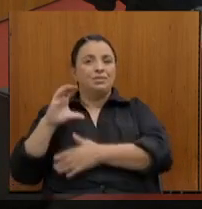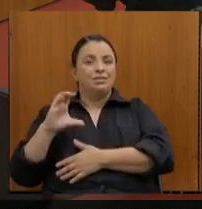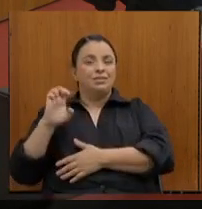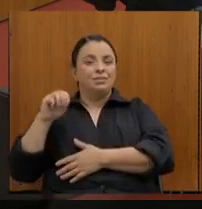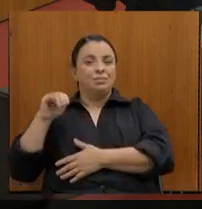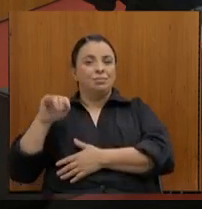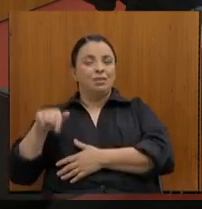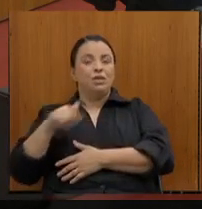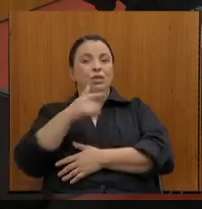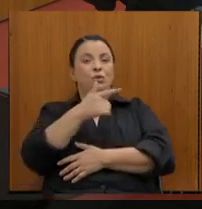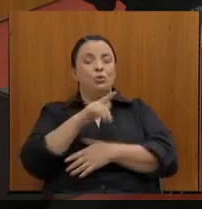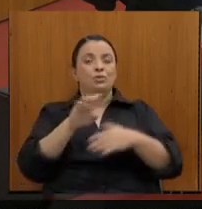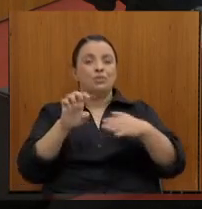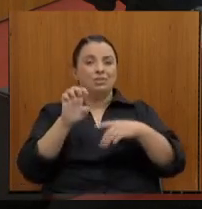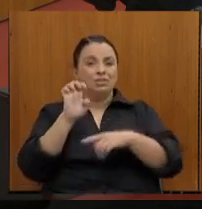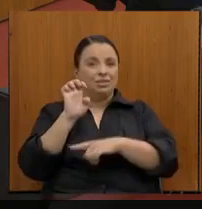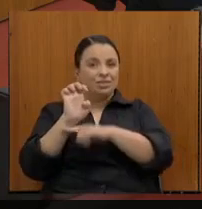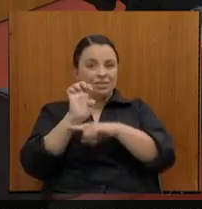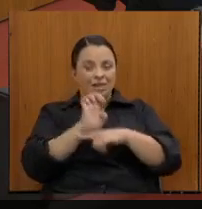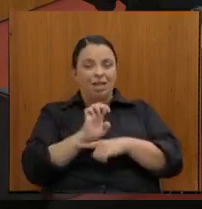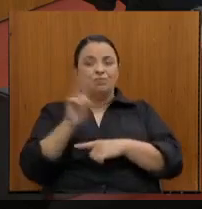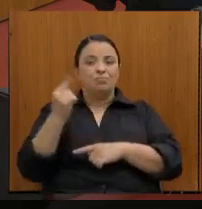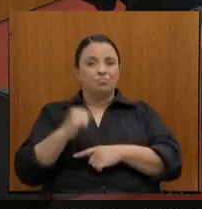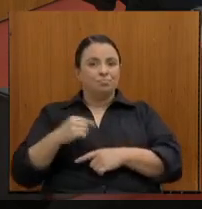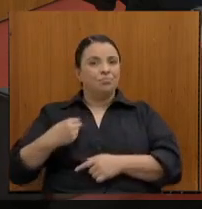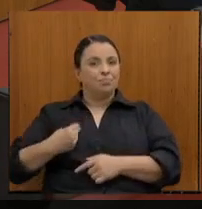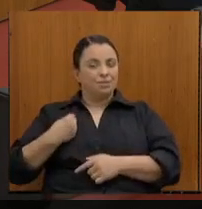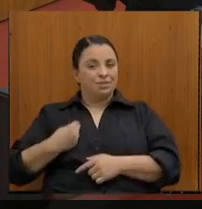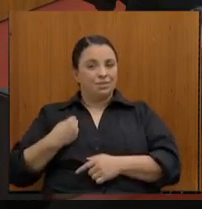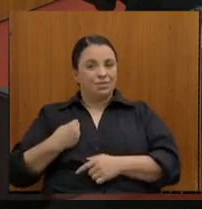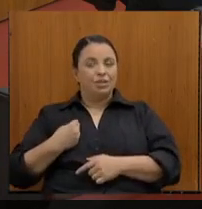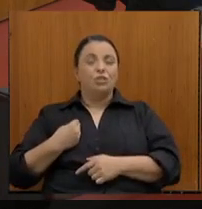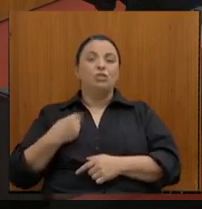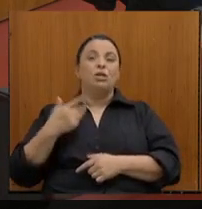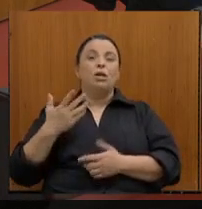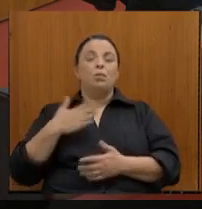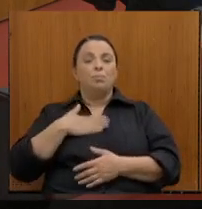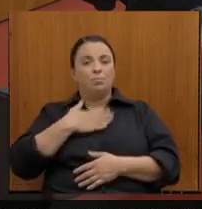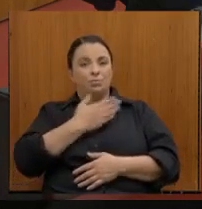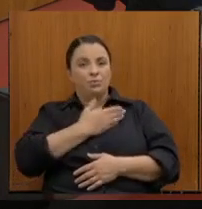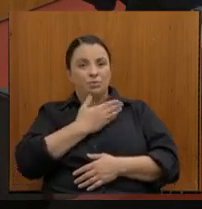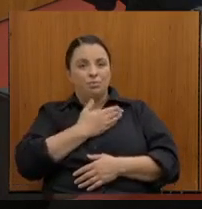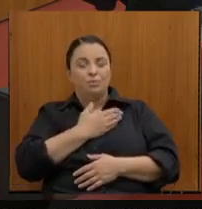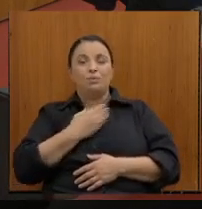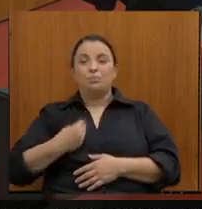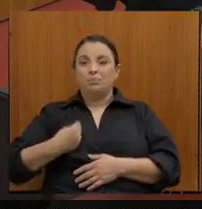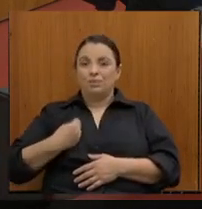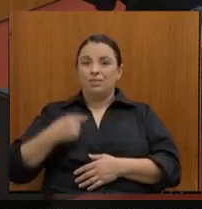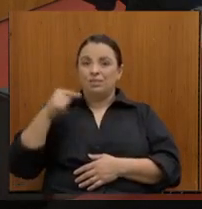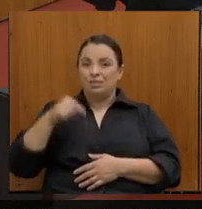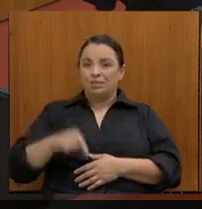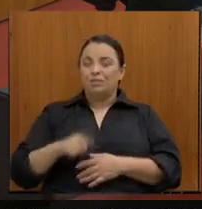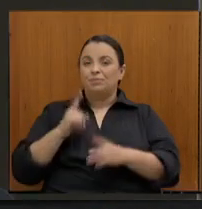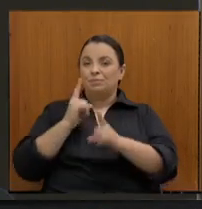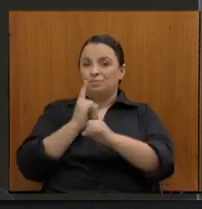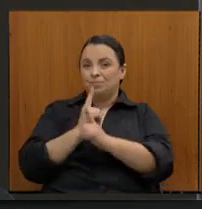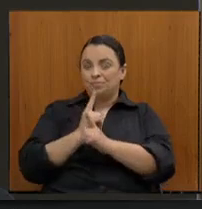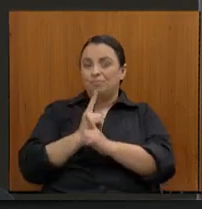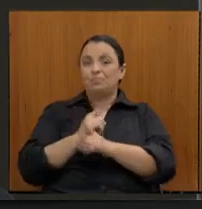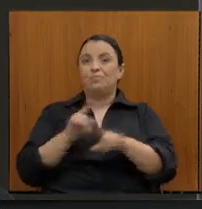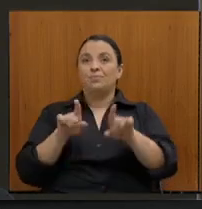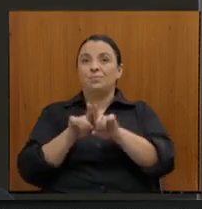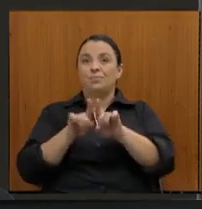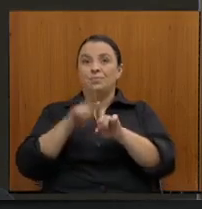outros estados aqui presentes meus amigos que estão presentes aqui nessa nesse encontro o público também